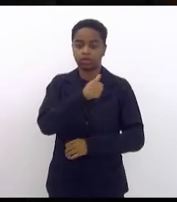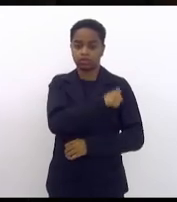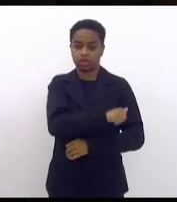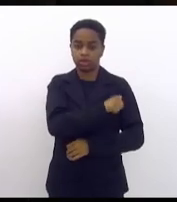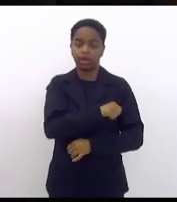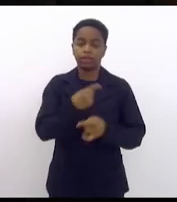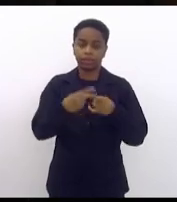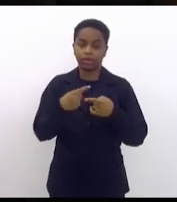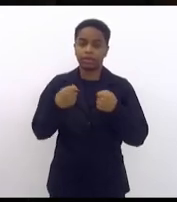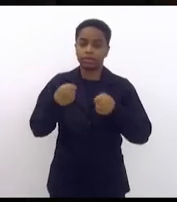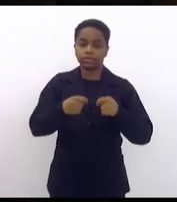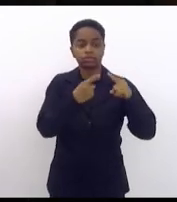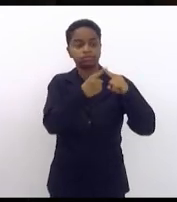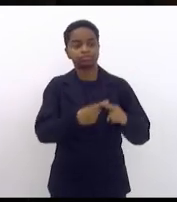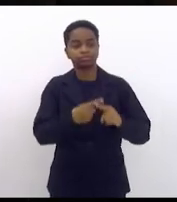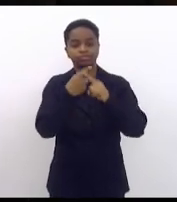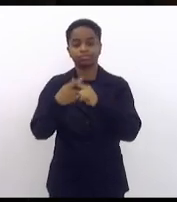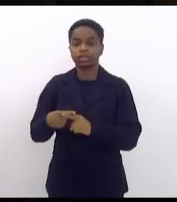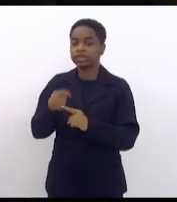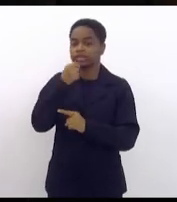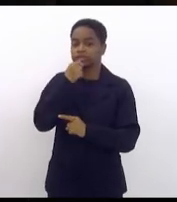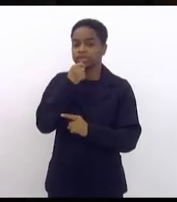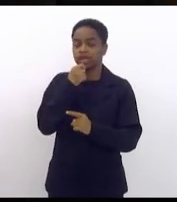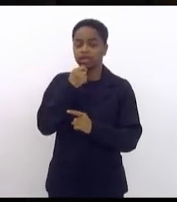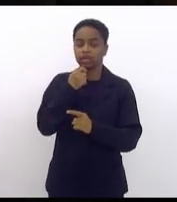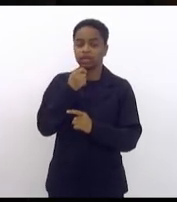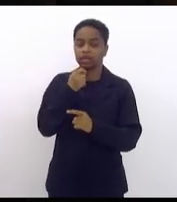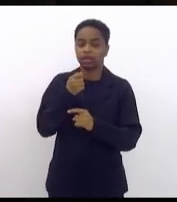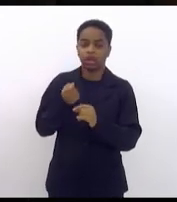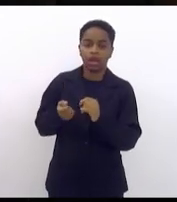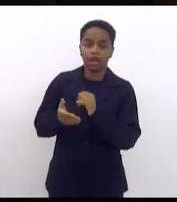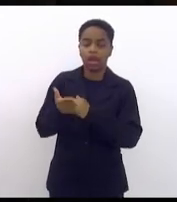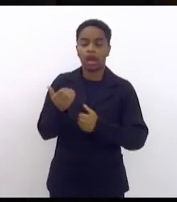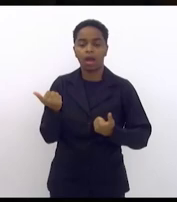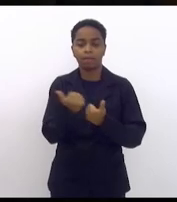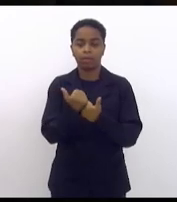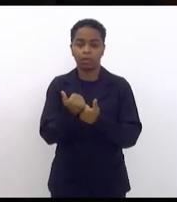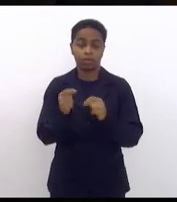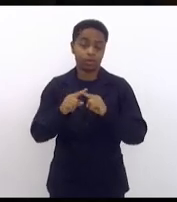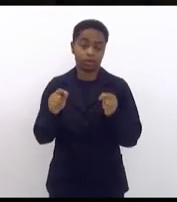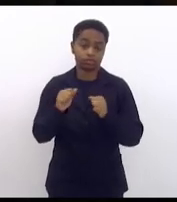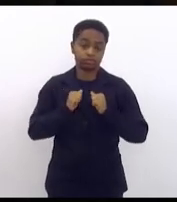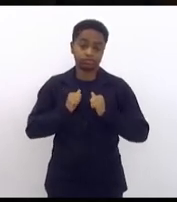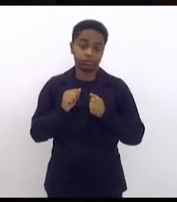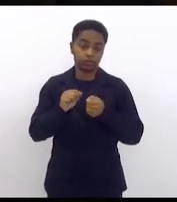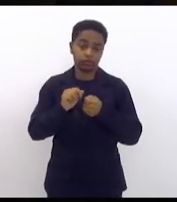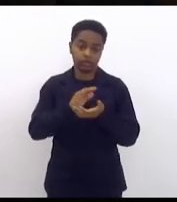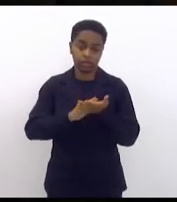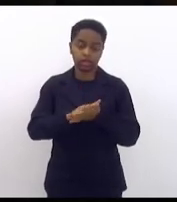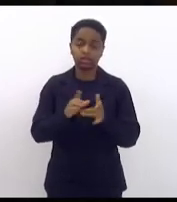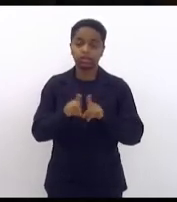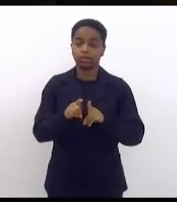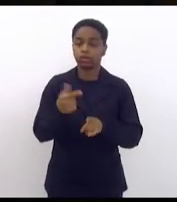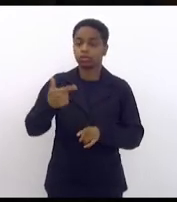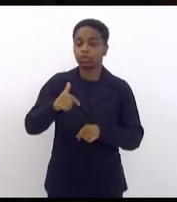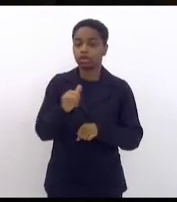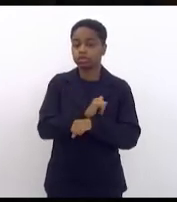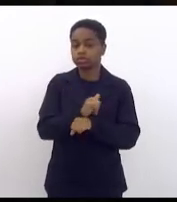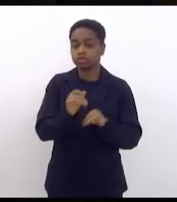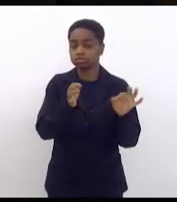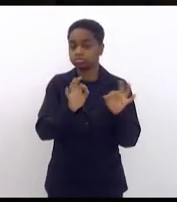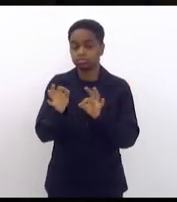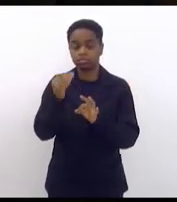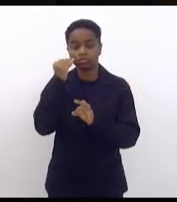competitivo sem subsídio. O governo não fez isso. Assim como o governo não adotou nenhuma estratégia decente